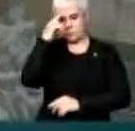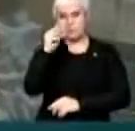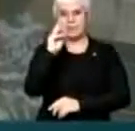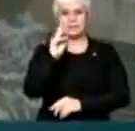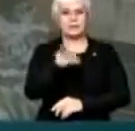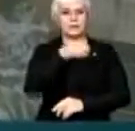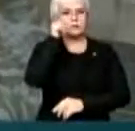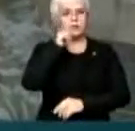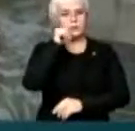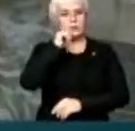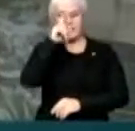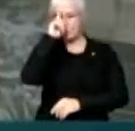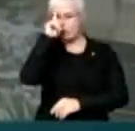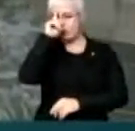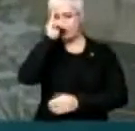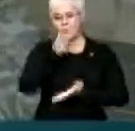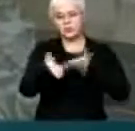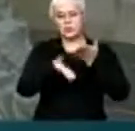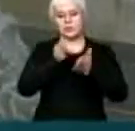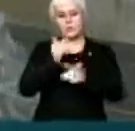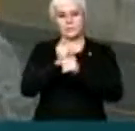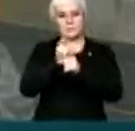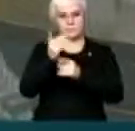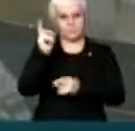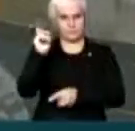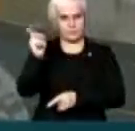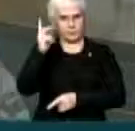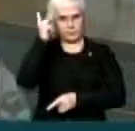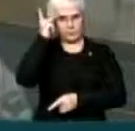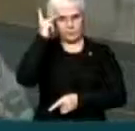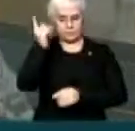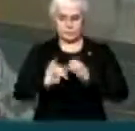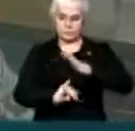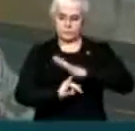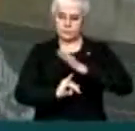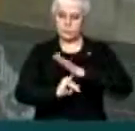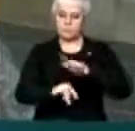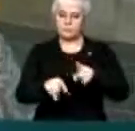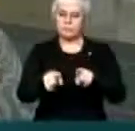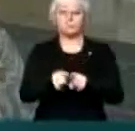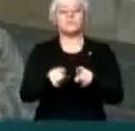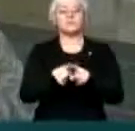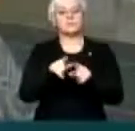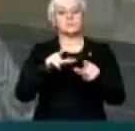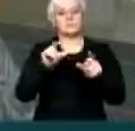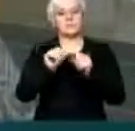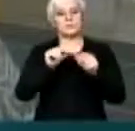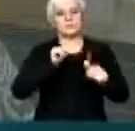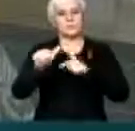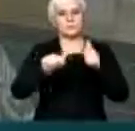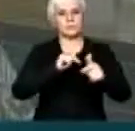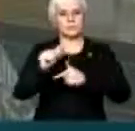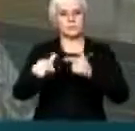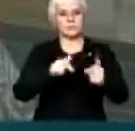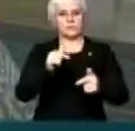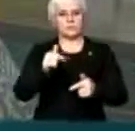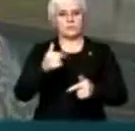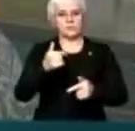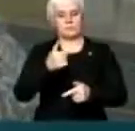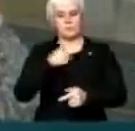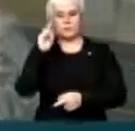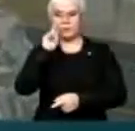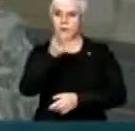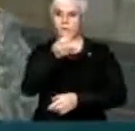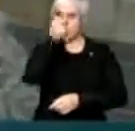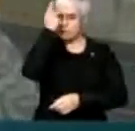3 mil por dia. E essa instituição também faz um trabalho, eu queria ouvir exatamente os participantes da